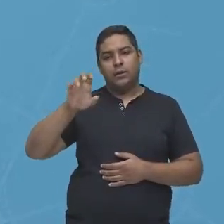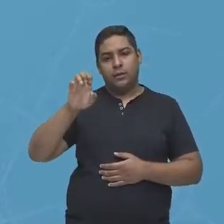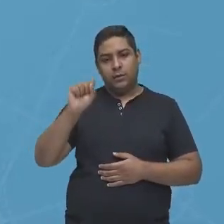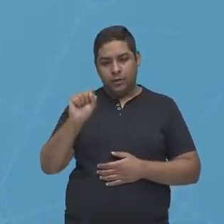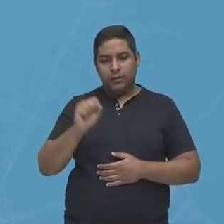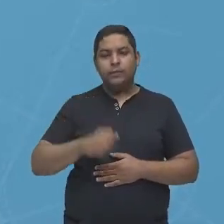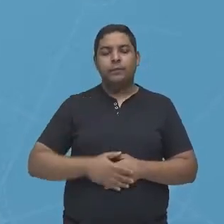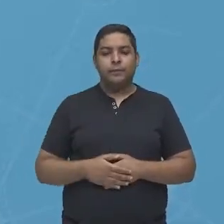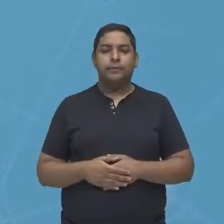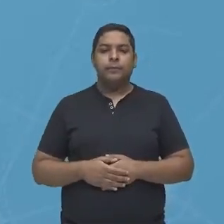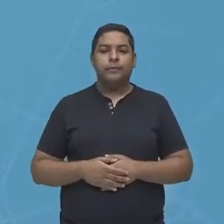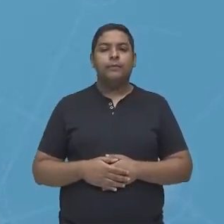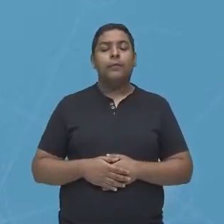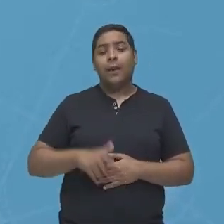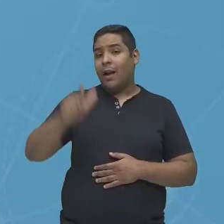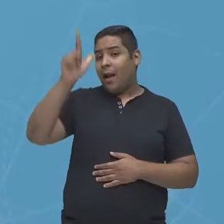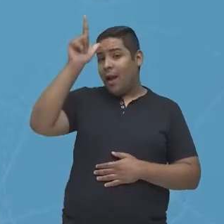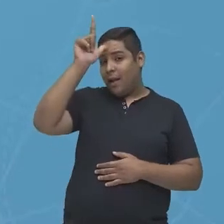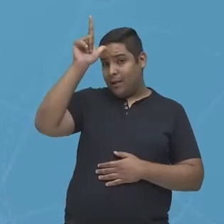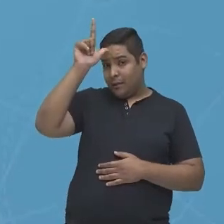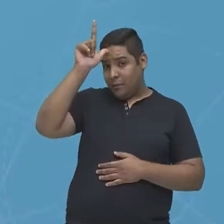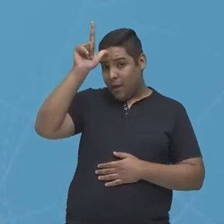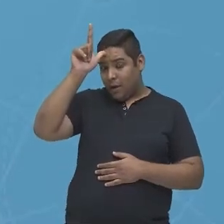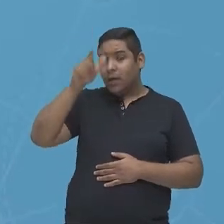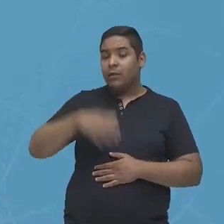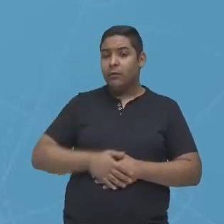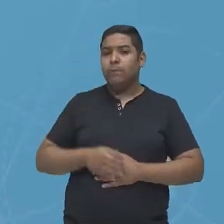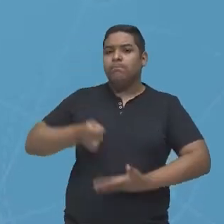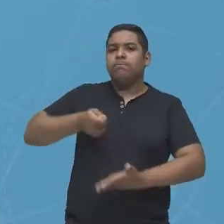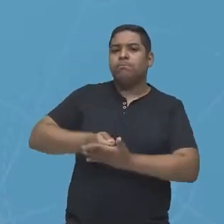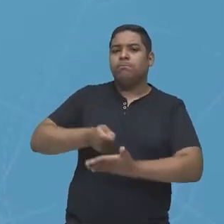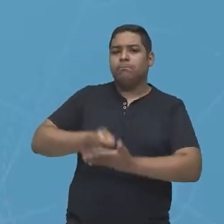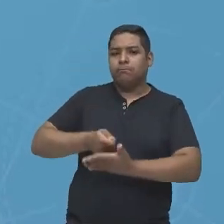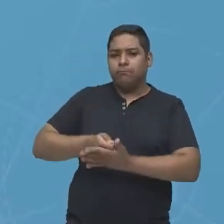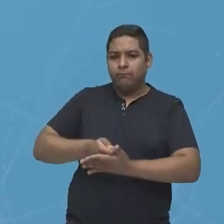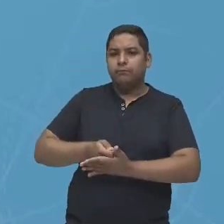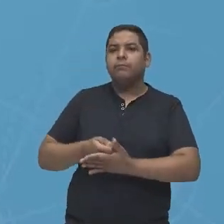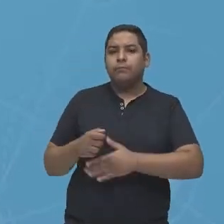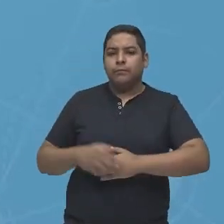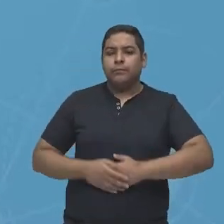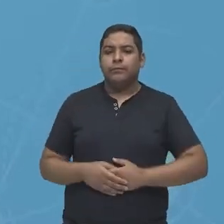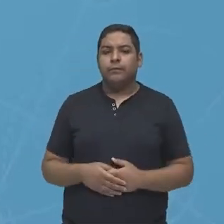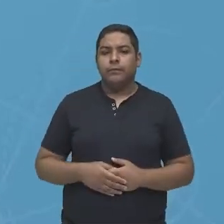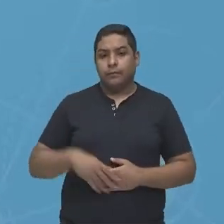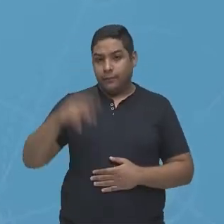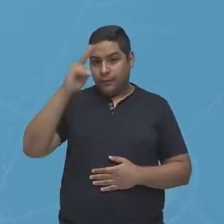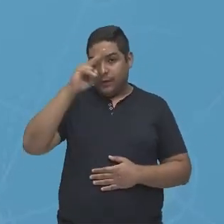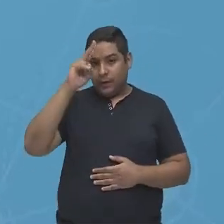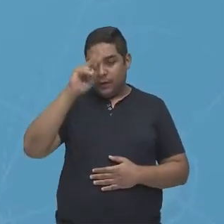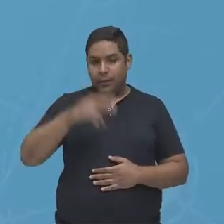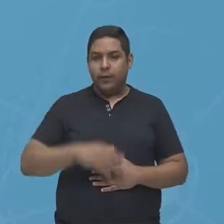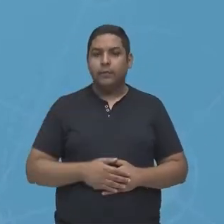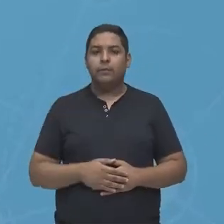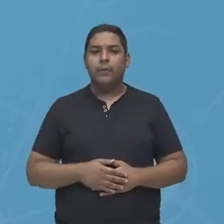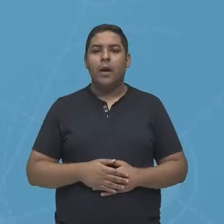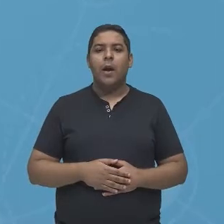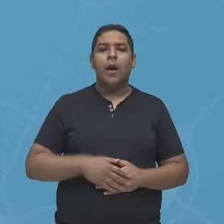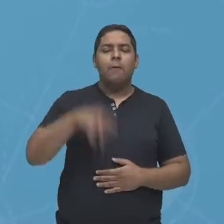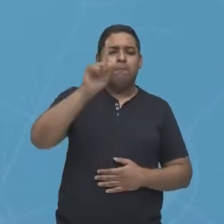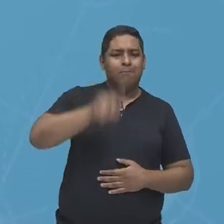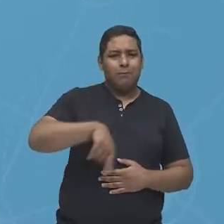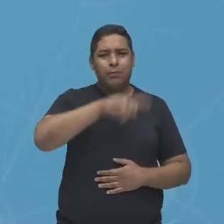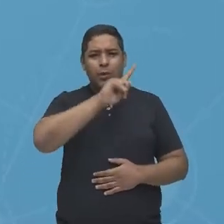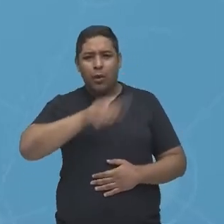Guerra, mas a Alemanha ela foi punida de uma forma mais eficaz. Então, vamos recordar, ela foi proibida de aumentar